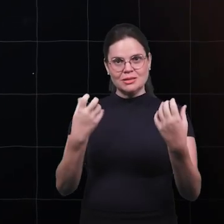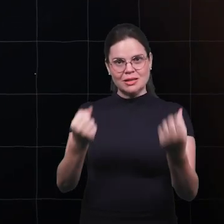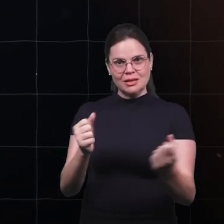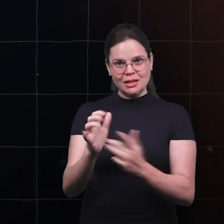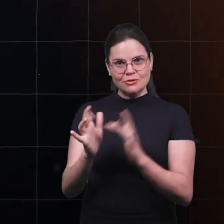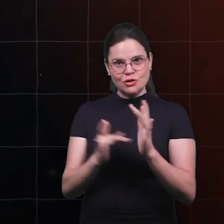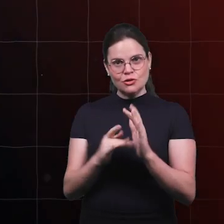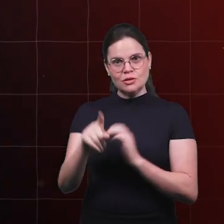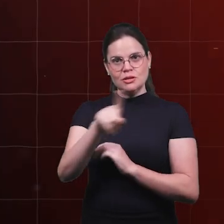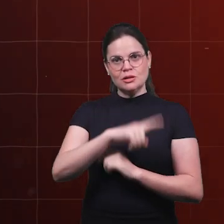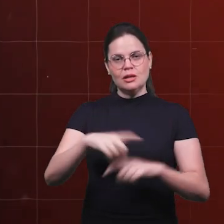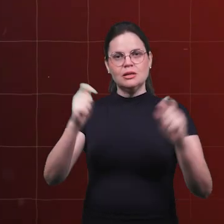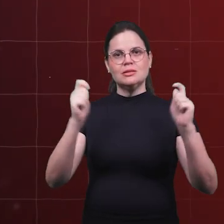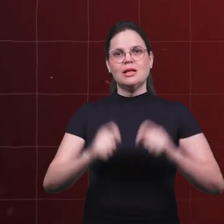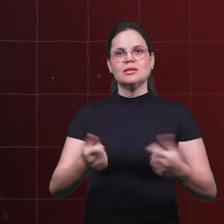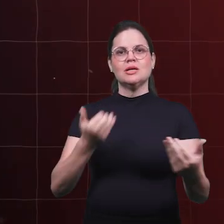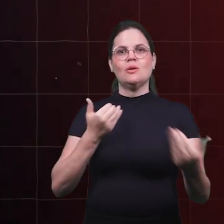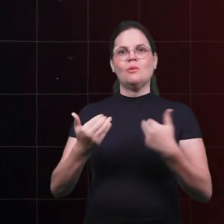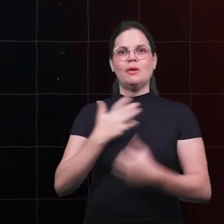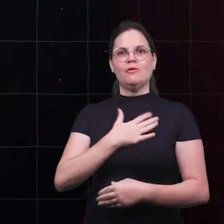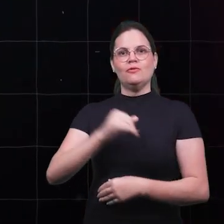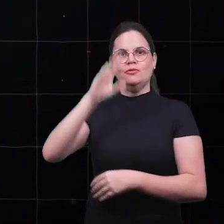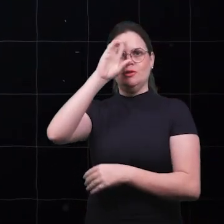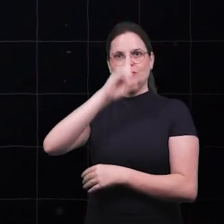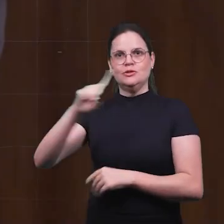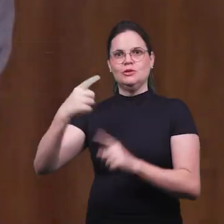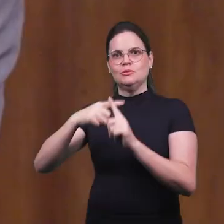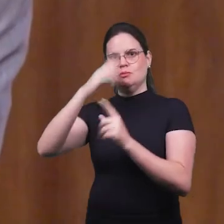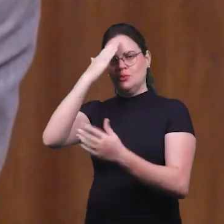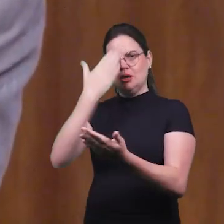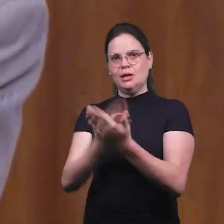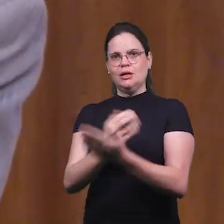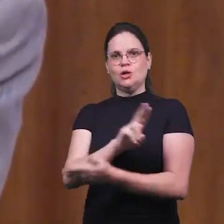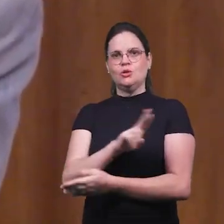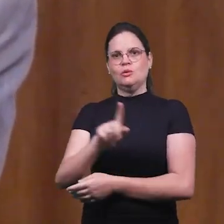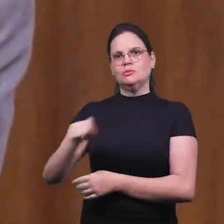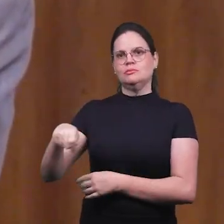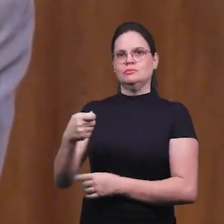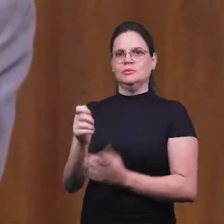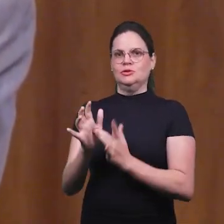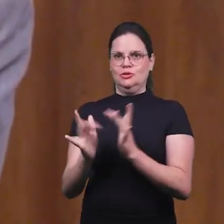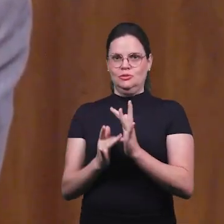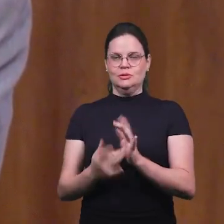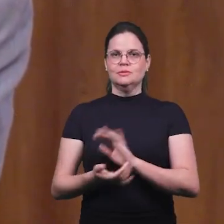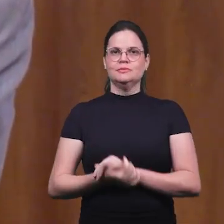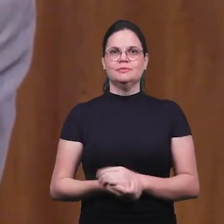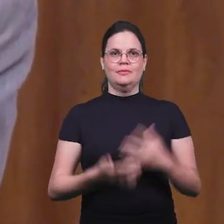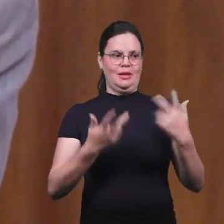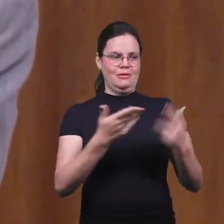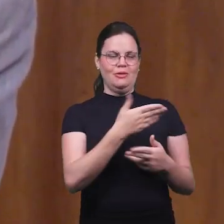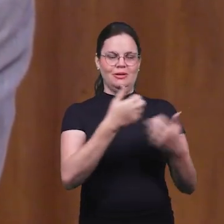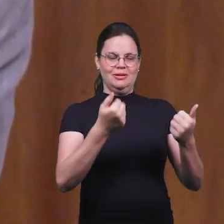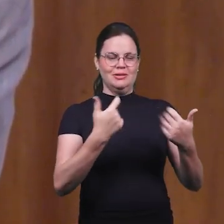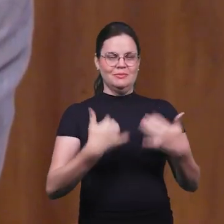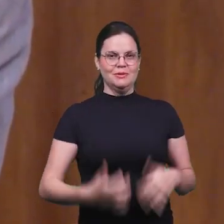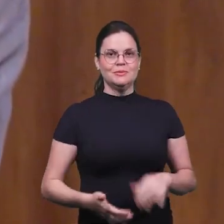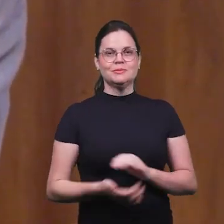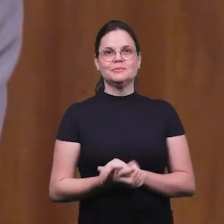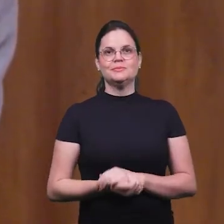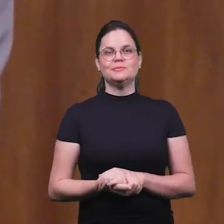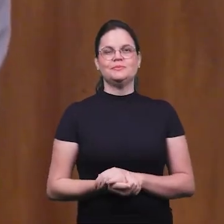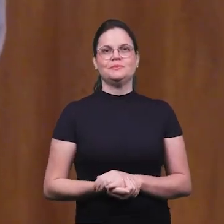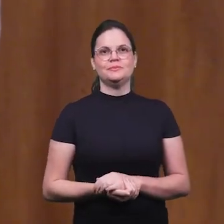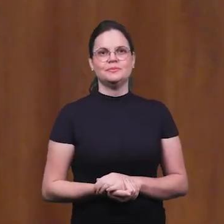feitos filhos de Deus, aos que creem no seu nome, que exatamente corrobora isso que o pastor Rafael acabou de dizer. E